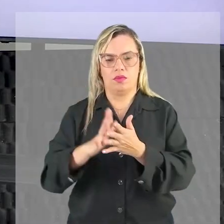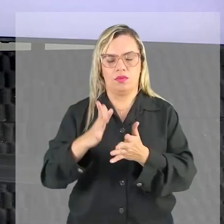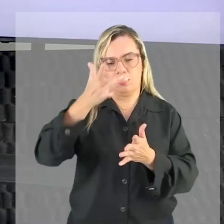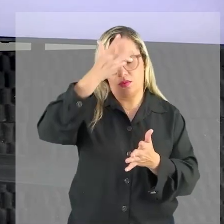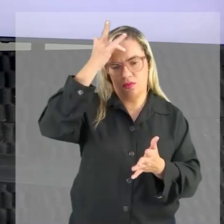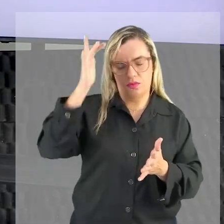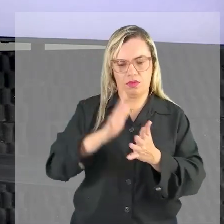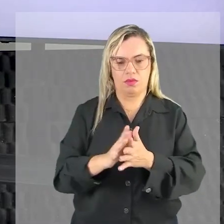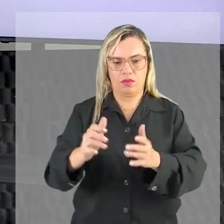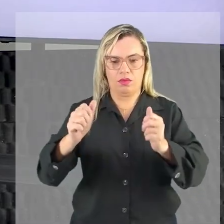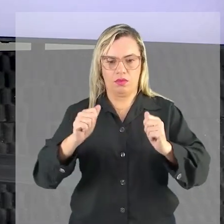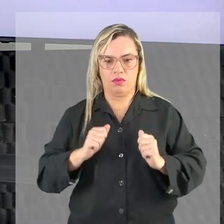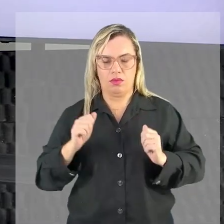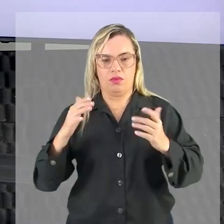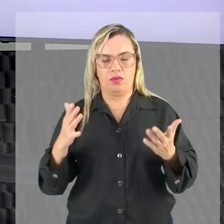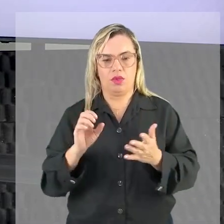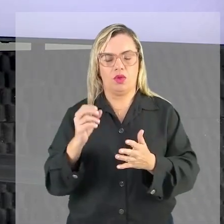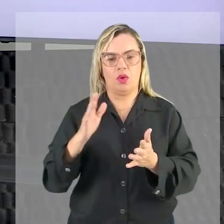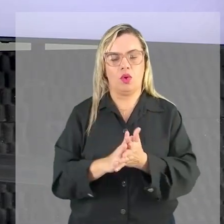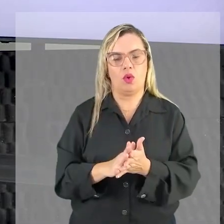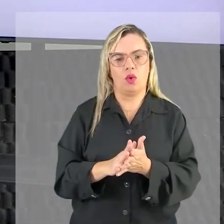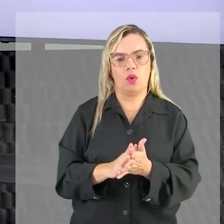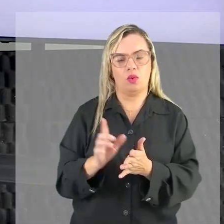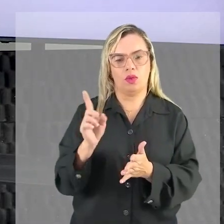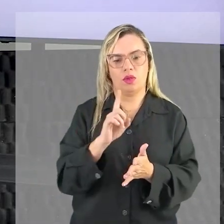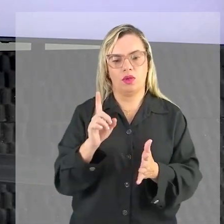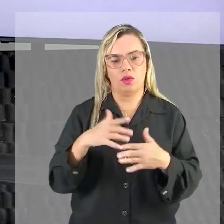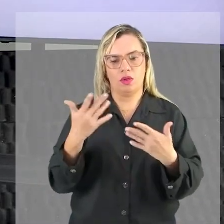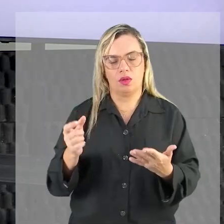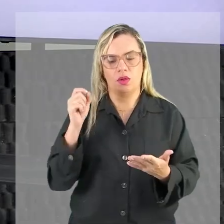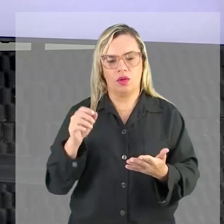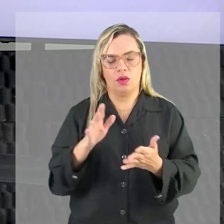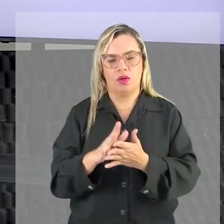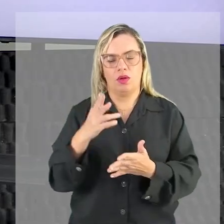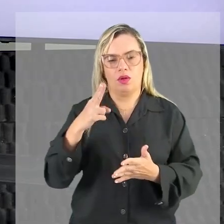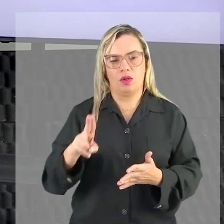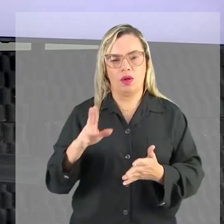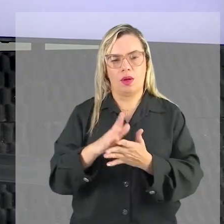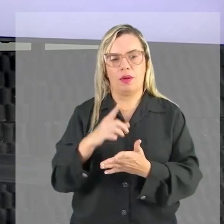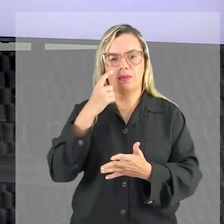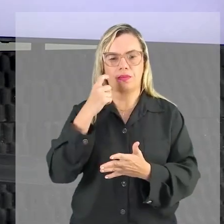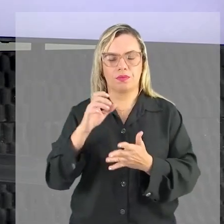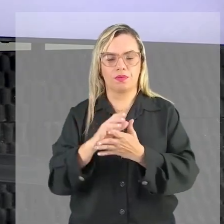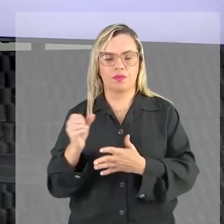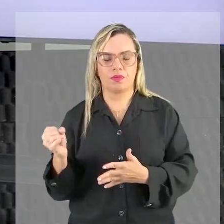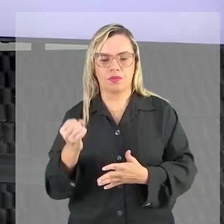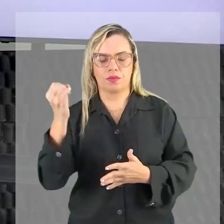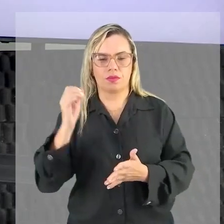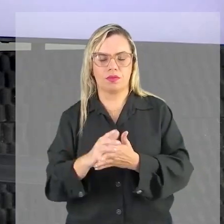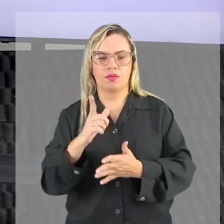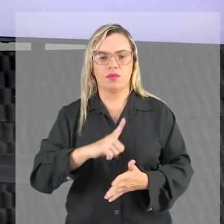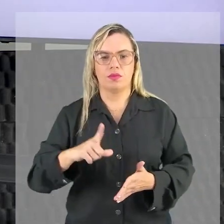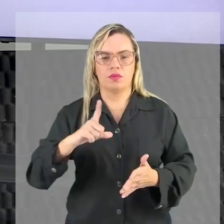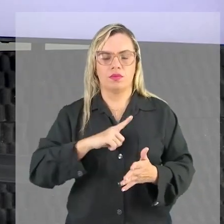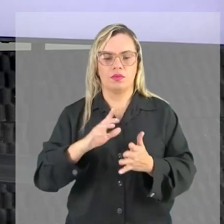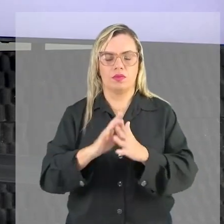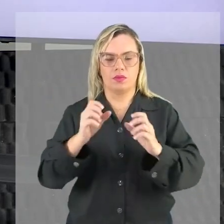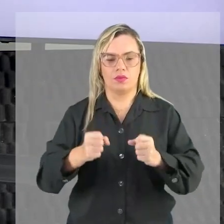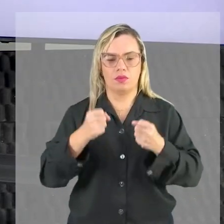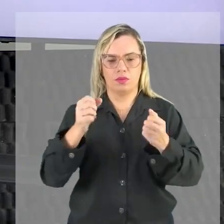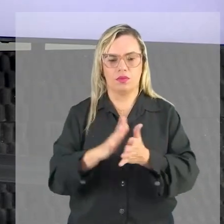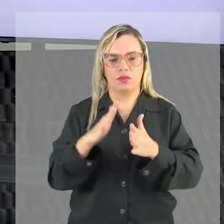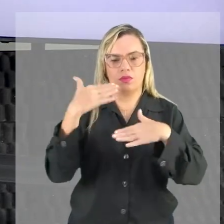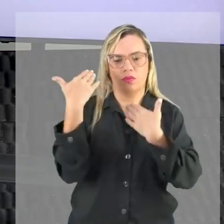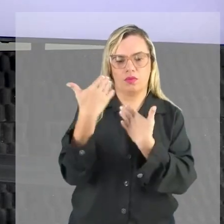é sedentário ou se é ativo. E aí uma outra nomenclatura que é interessante, que tem a possibilidade de cair